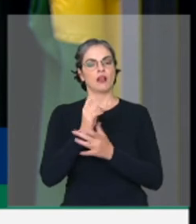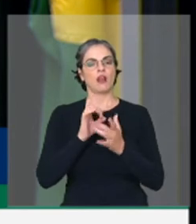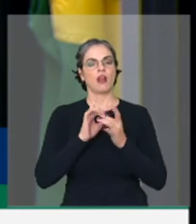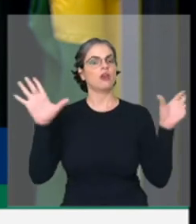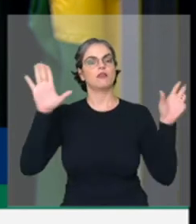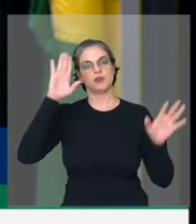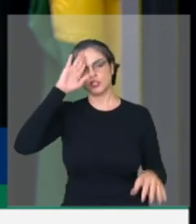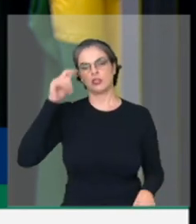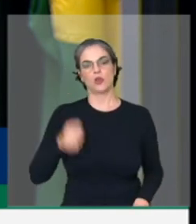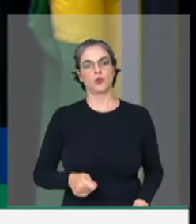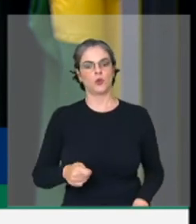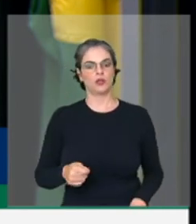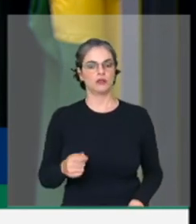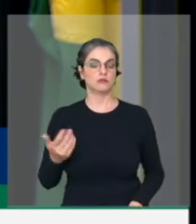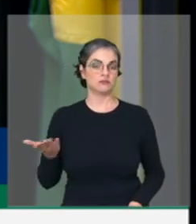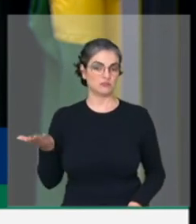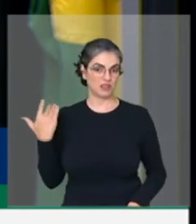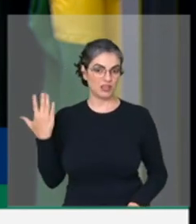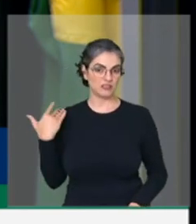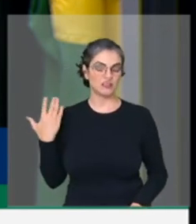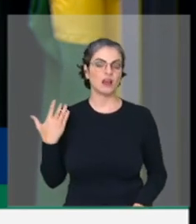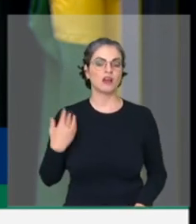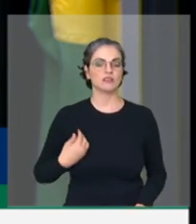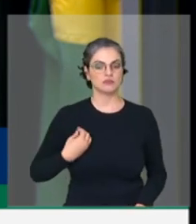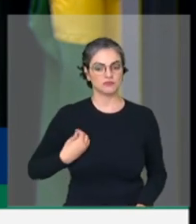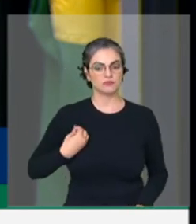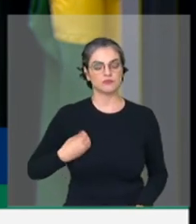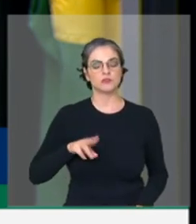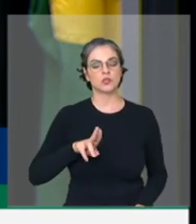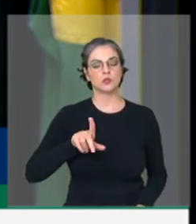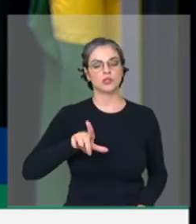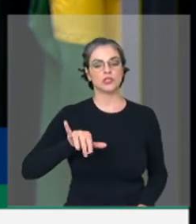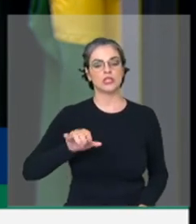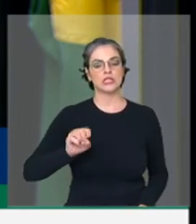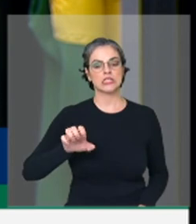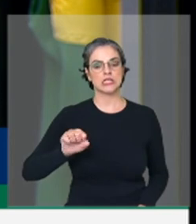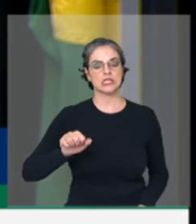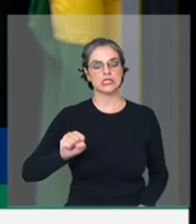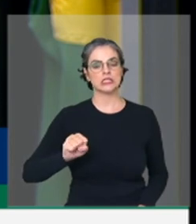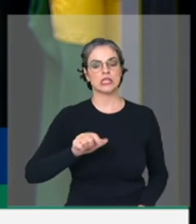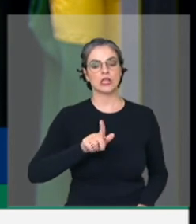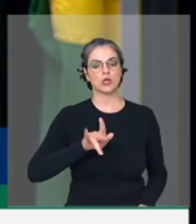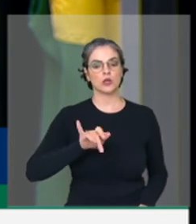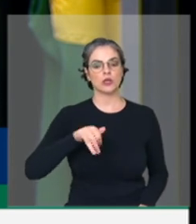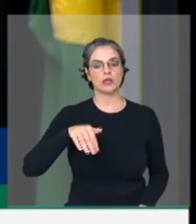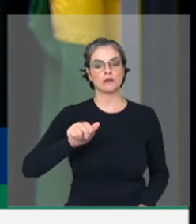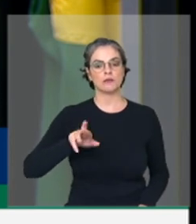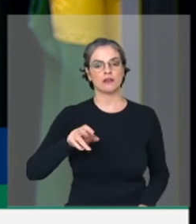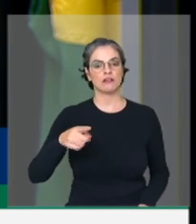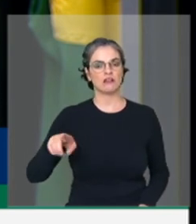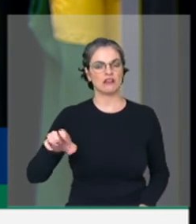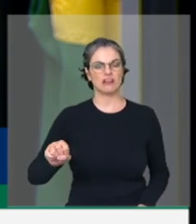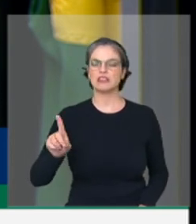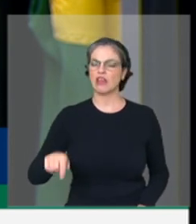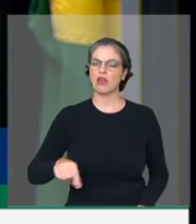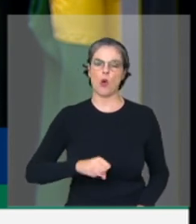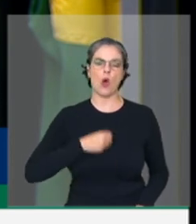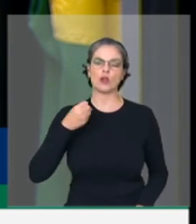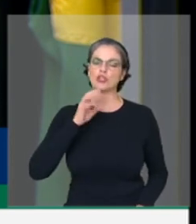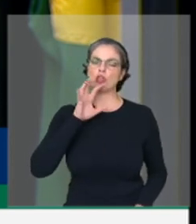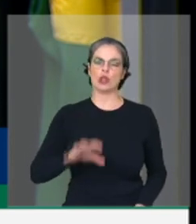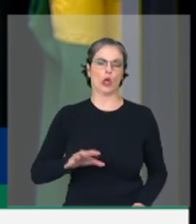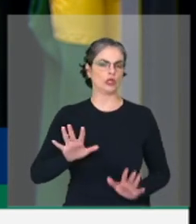nas saudosas palavras do Dr. Ulisses Guimarães, no dá ódio e o nojo. O